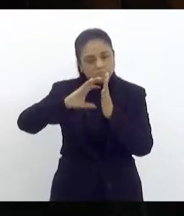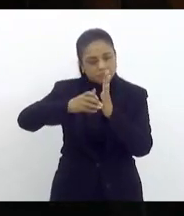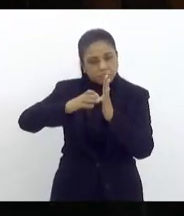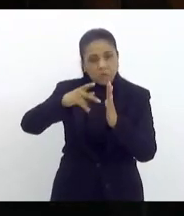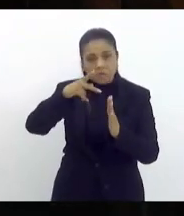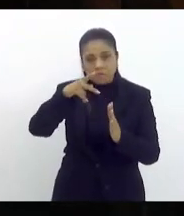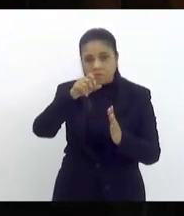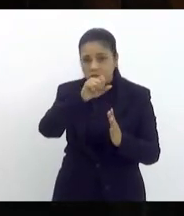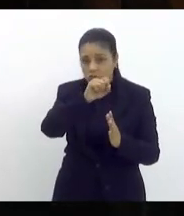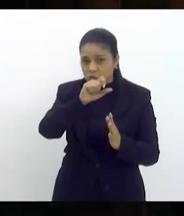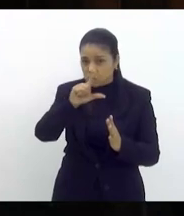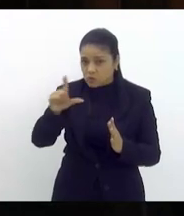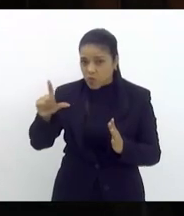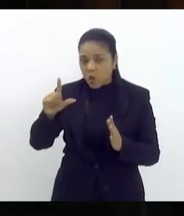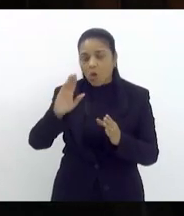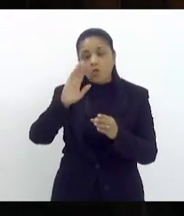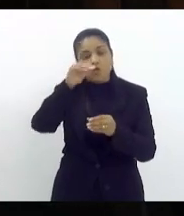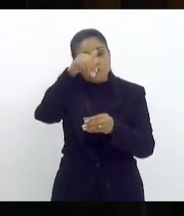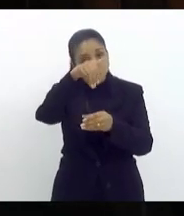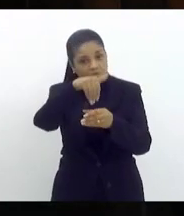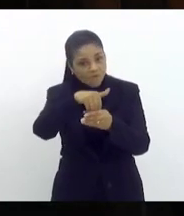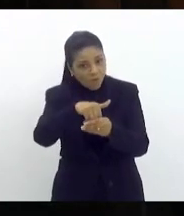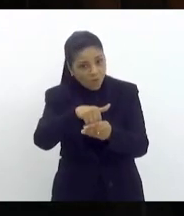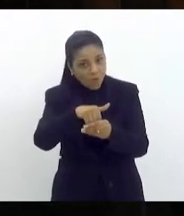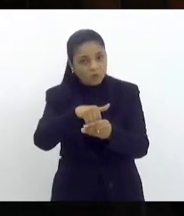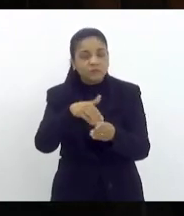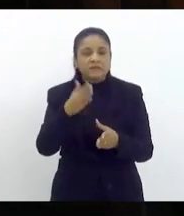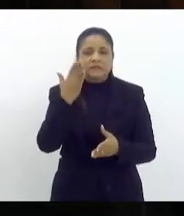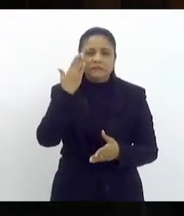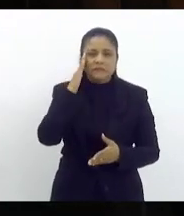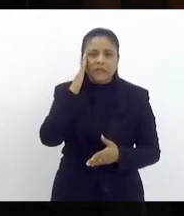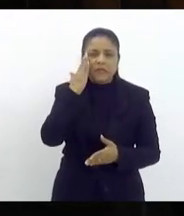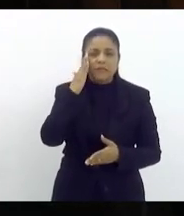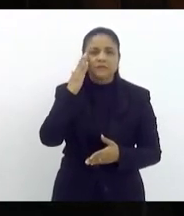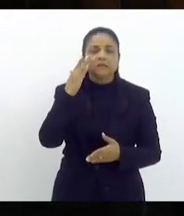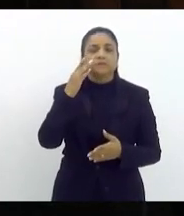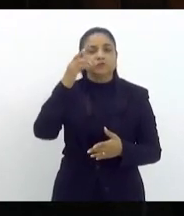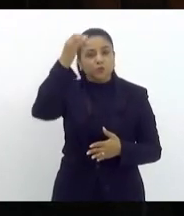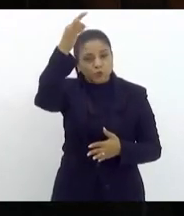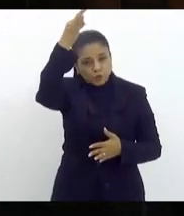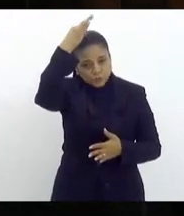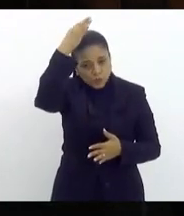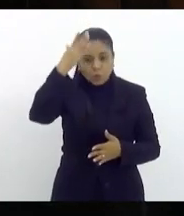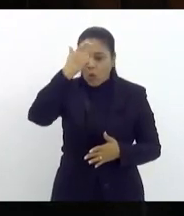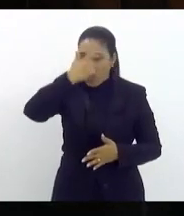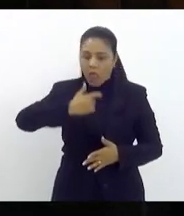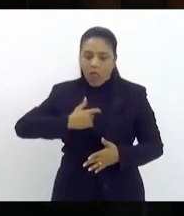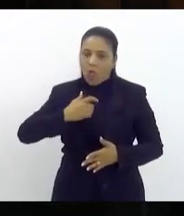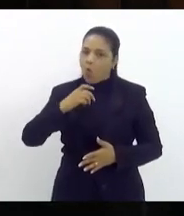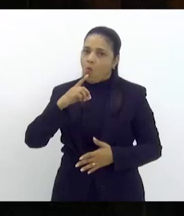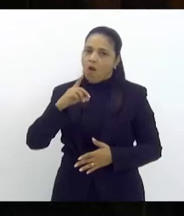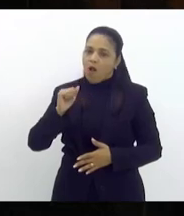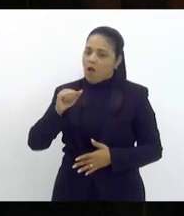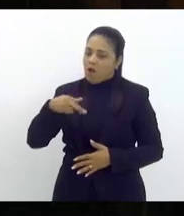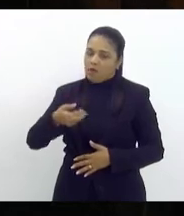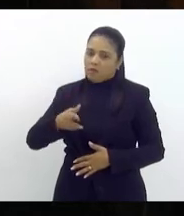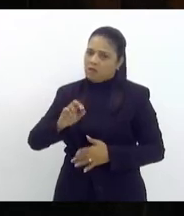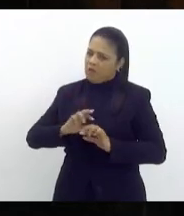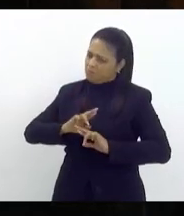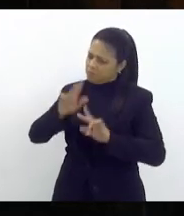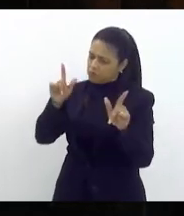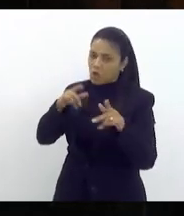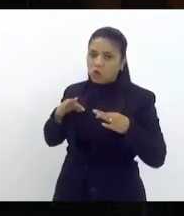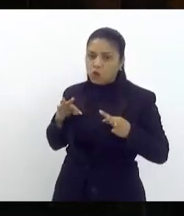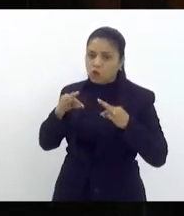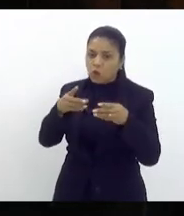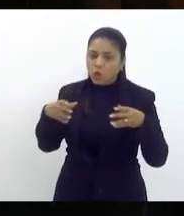faça esse gesto que entenda o espírito da comissão de orçamento não é do deputado André Correia é de toda a comissão de orçamento é a